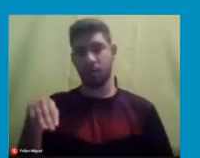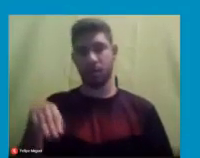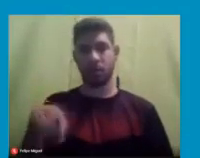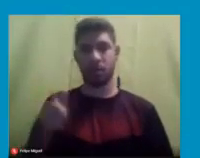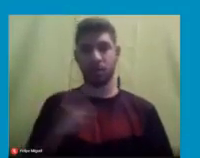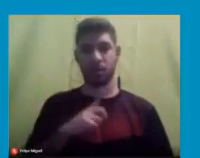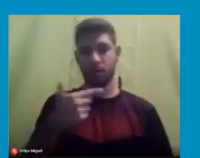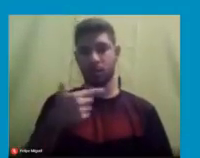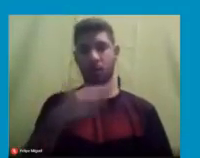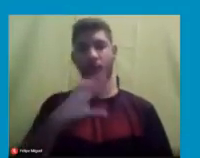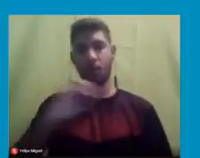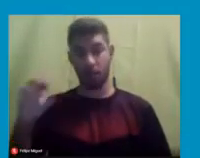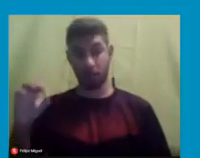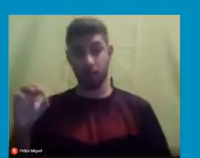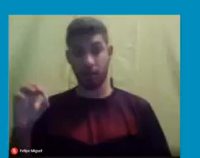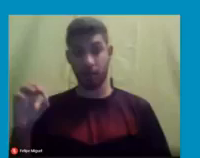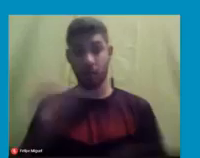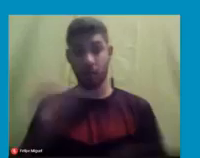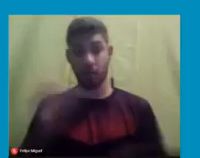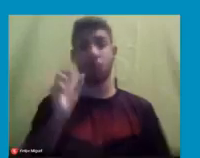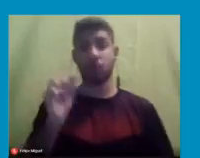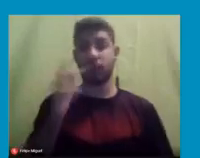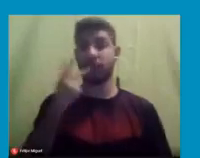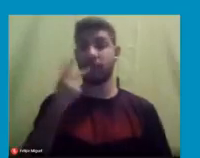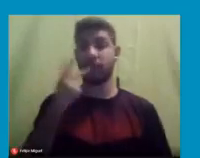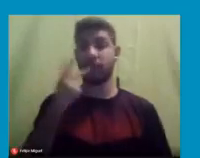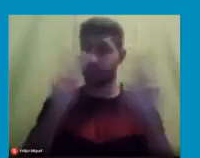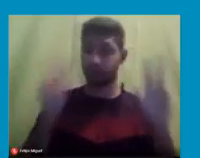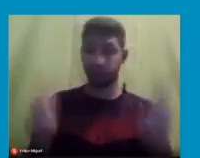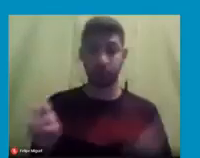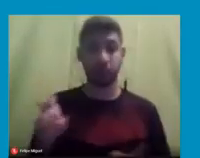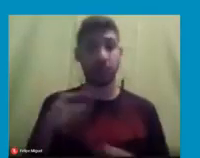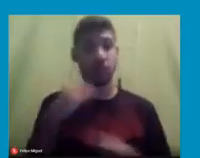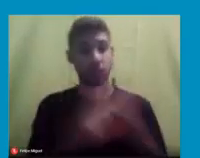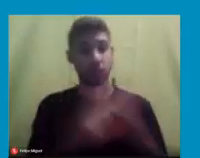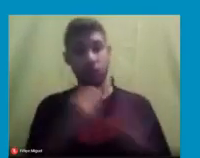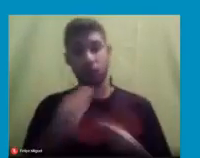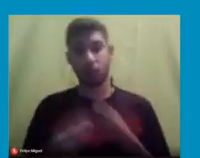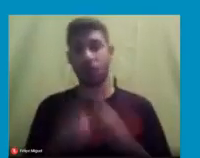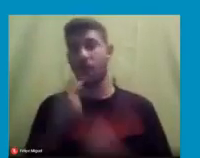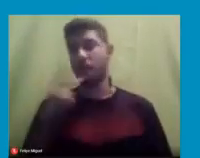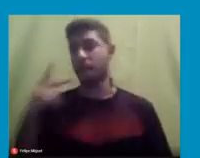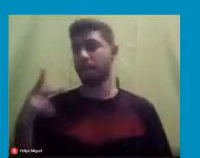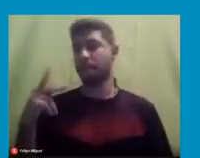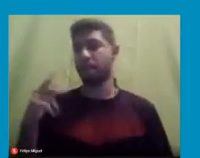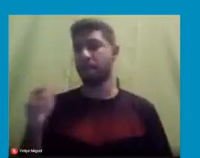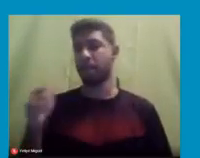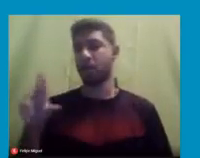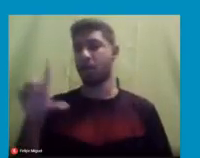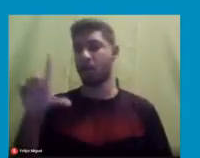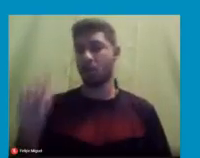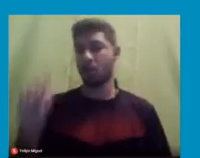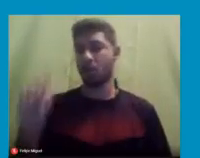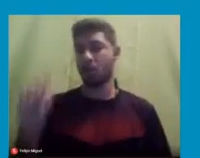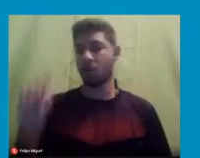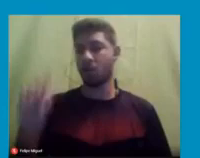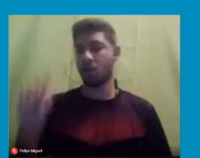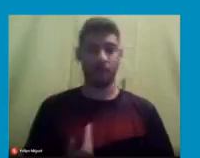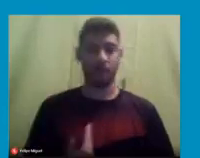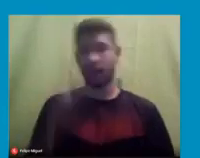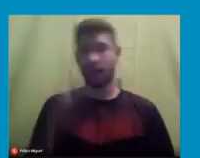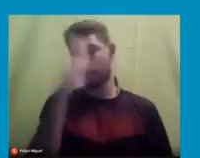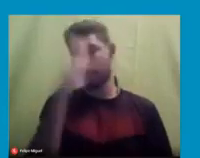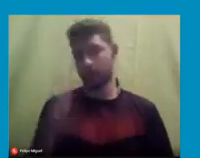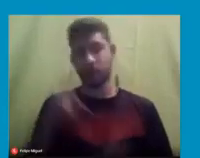2000, começa desde, por exemplo, quando a gente vai falar, como o Paulo bem colocou, das ações afirmativas que o governo brasileiro, na sua